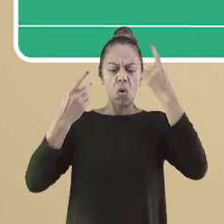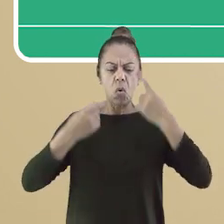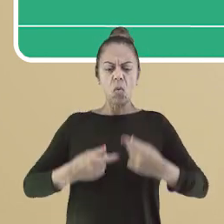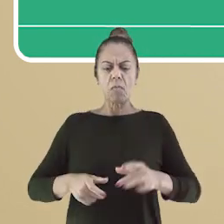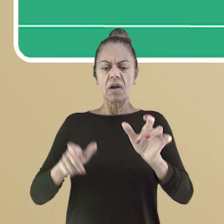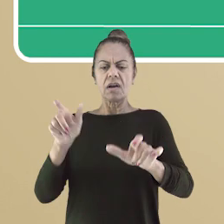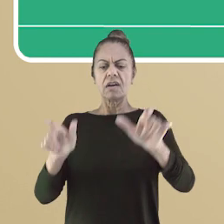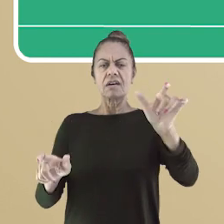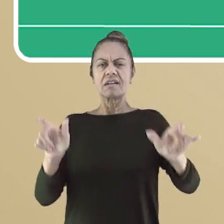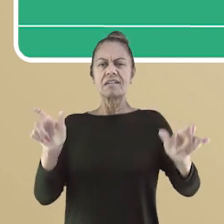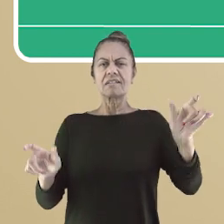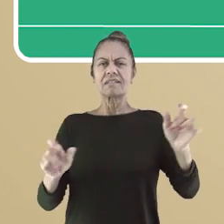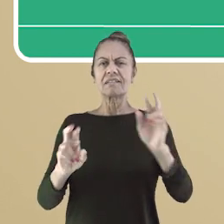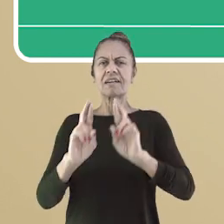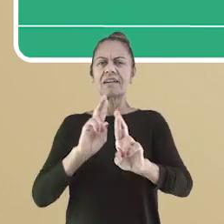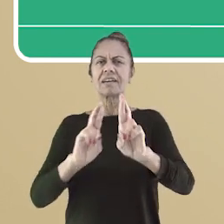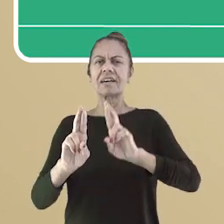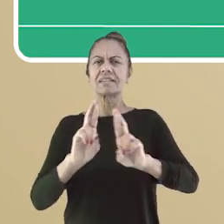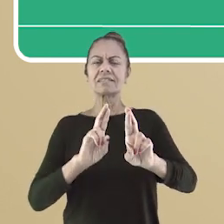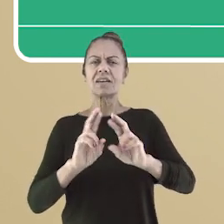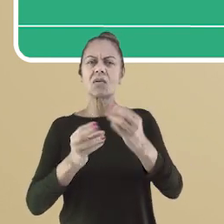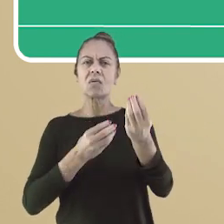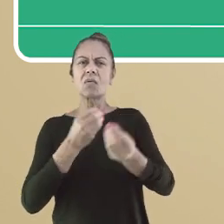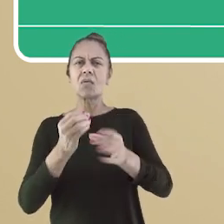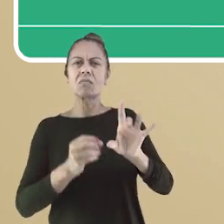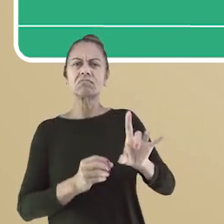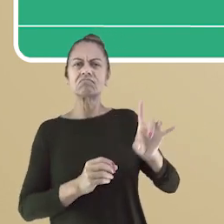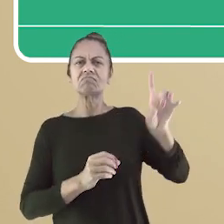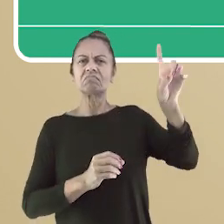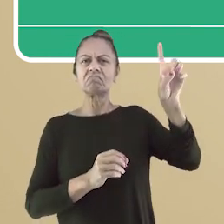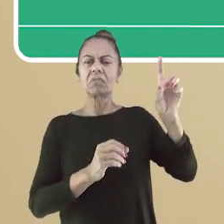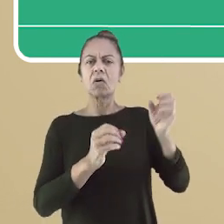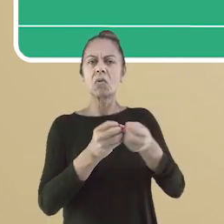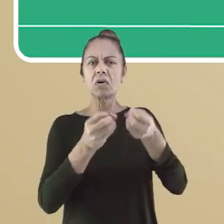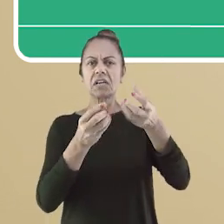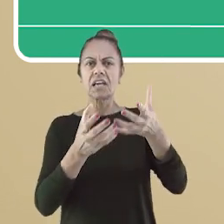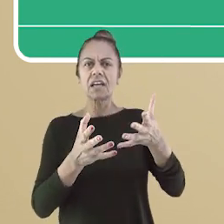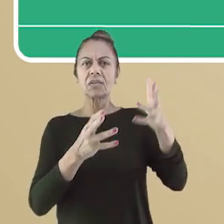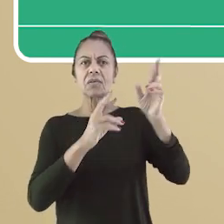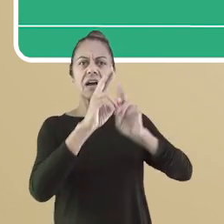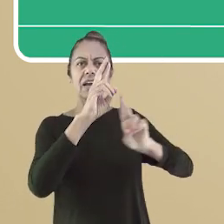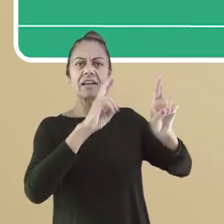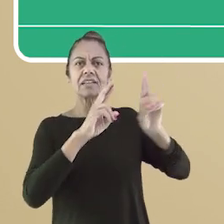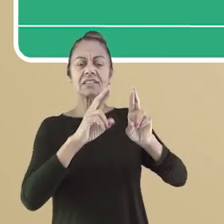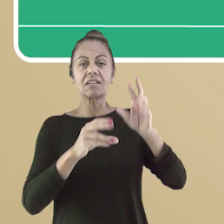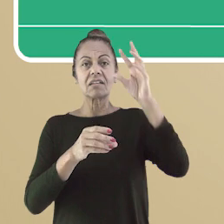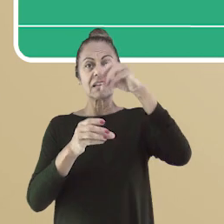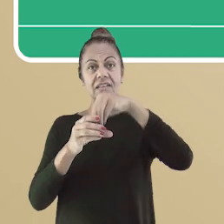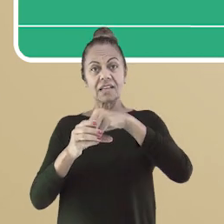estabelece como devem ser as relações entre as pessoas, entre elas e o Criador.